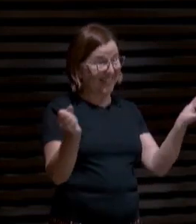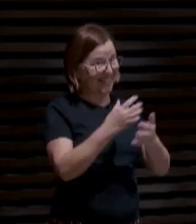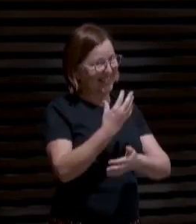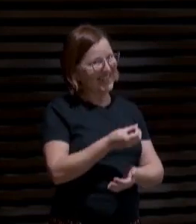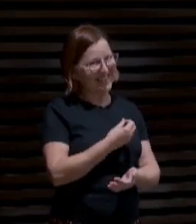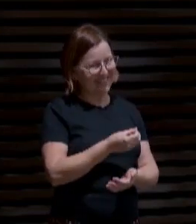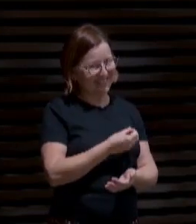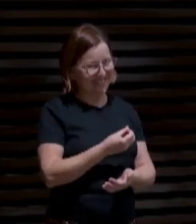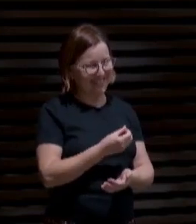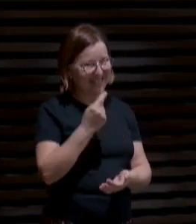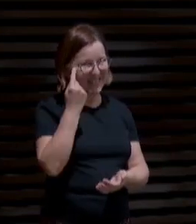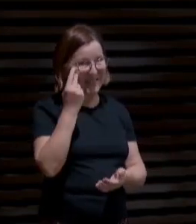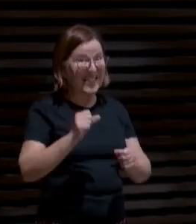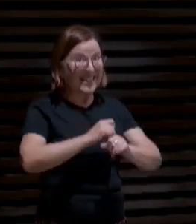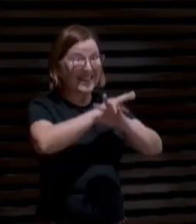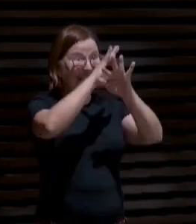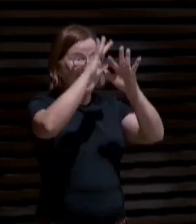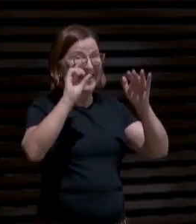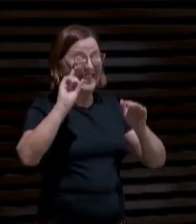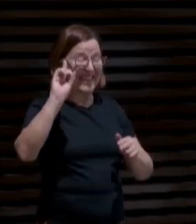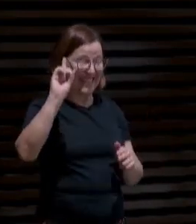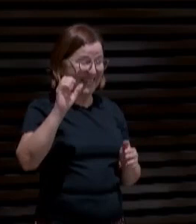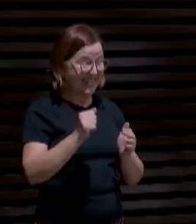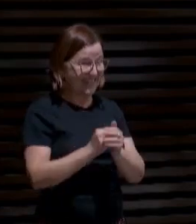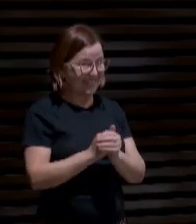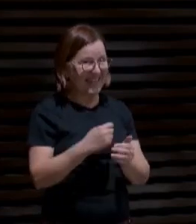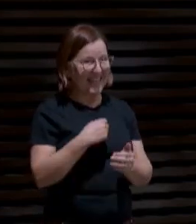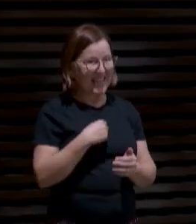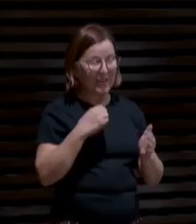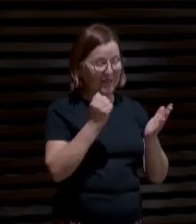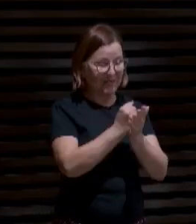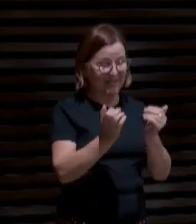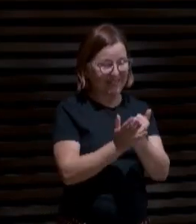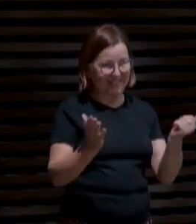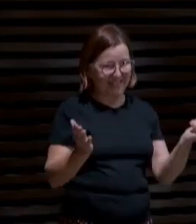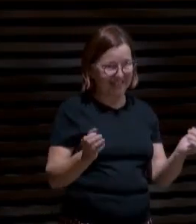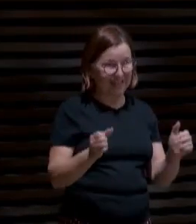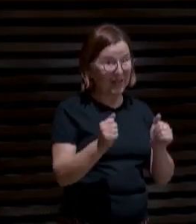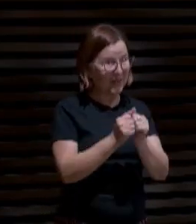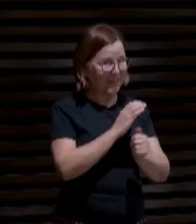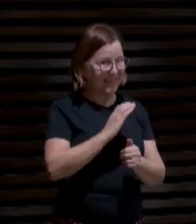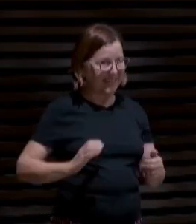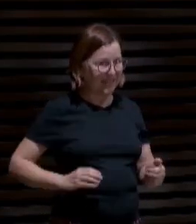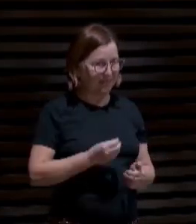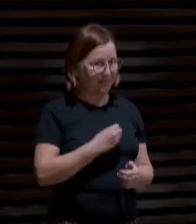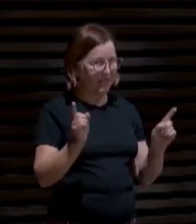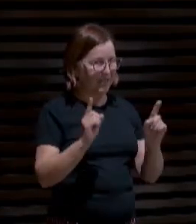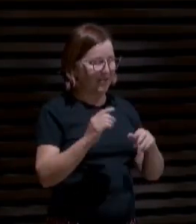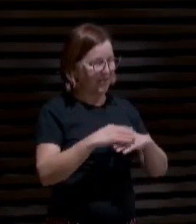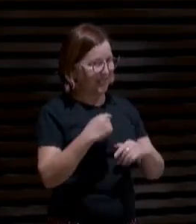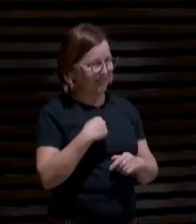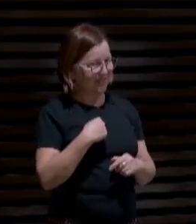novidade de vida para a glória dele. Eu estou crucificado com Cristo e vivo,